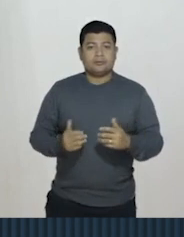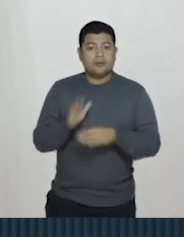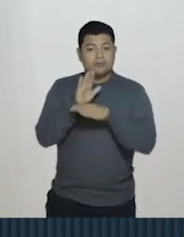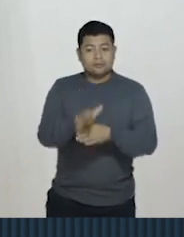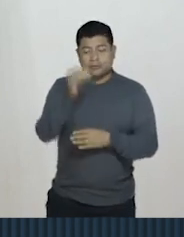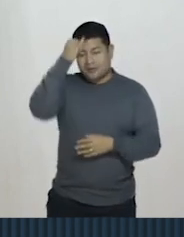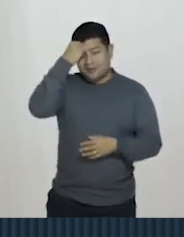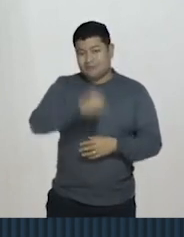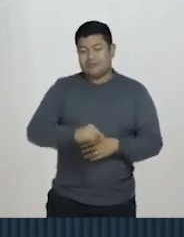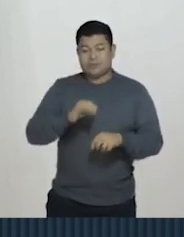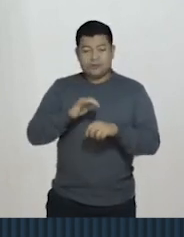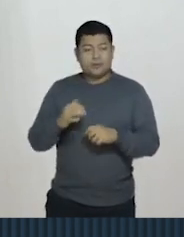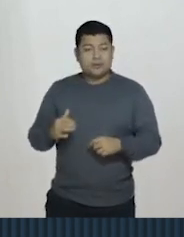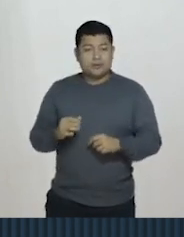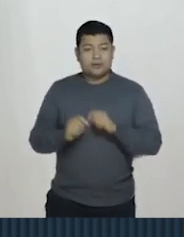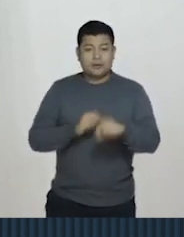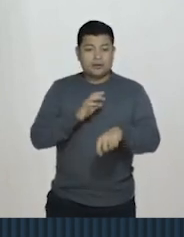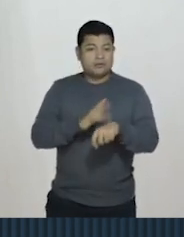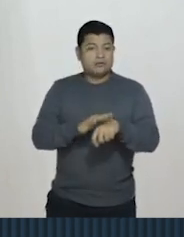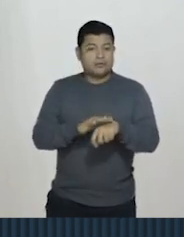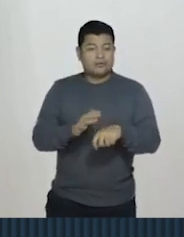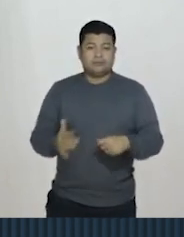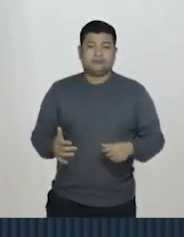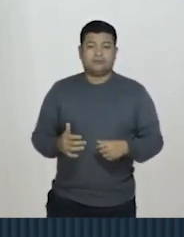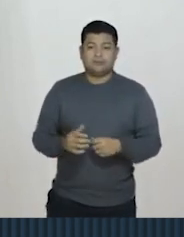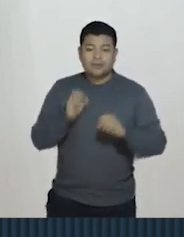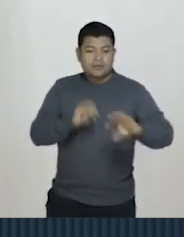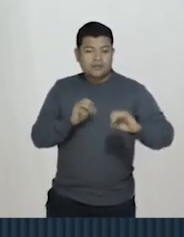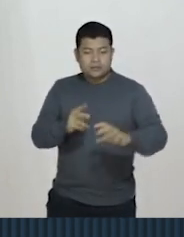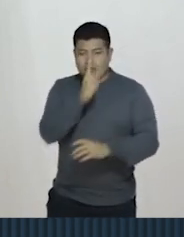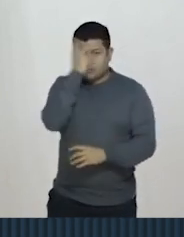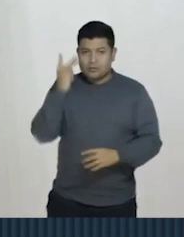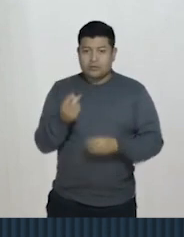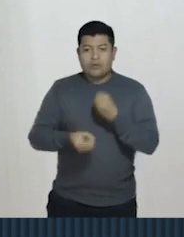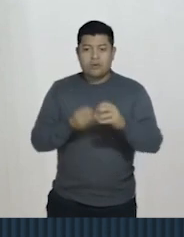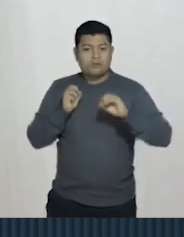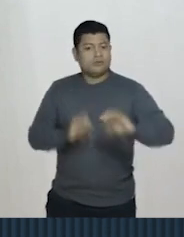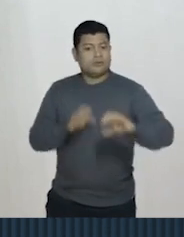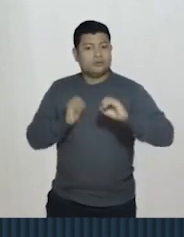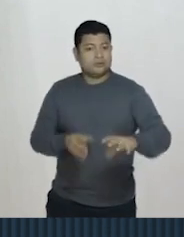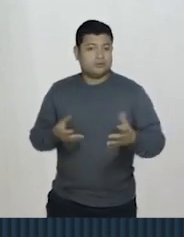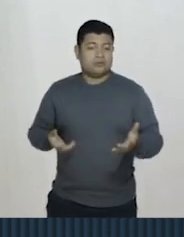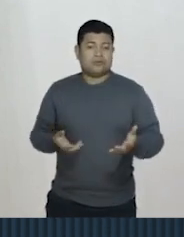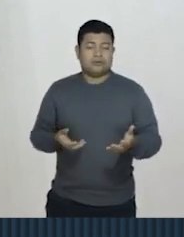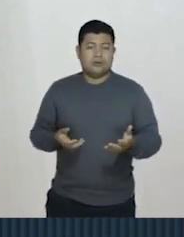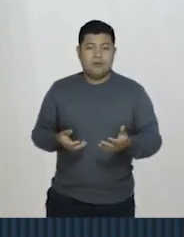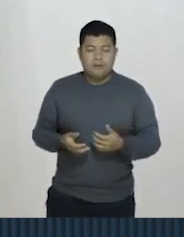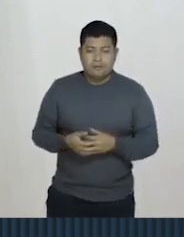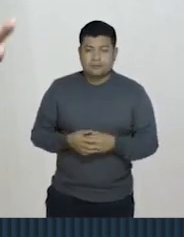de saúde, ações rápidas de saúde, ensinar as pessoas através da educação, através dos bons